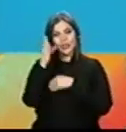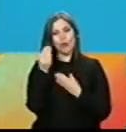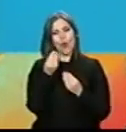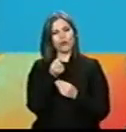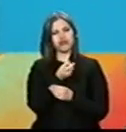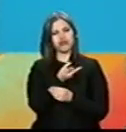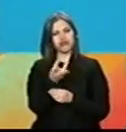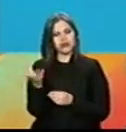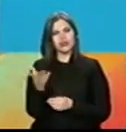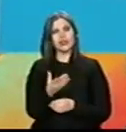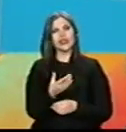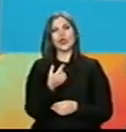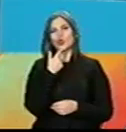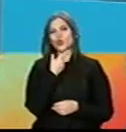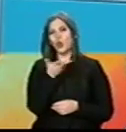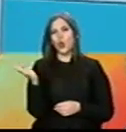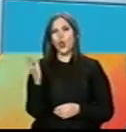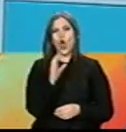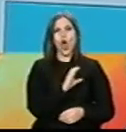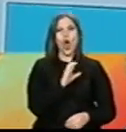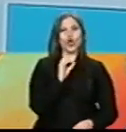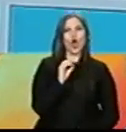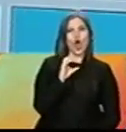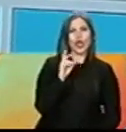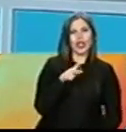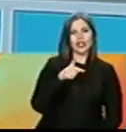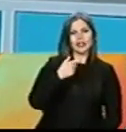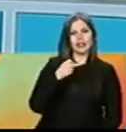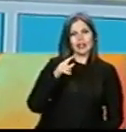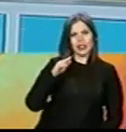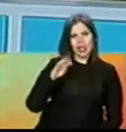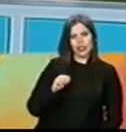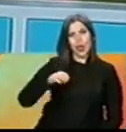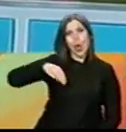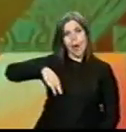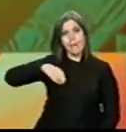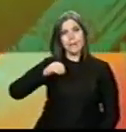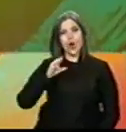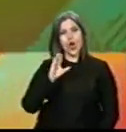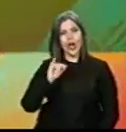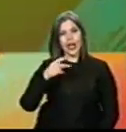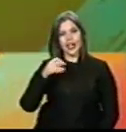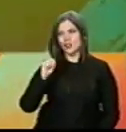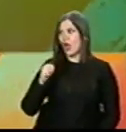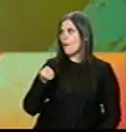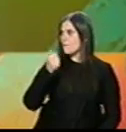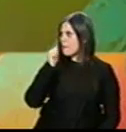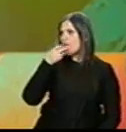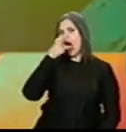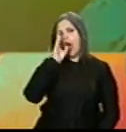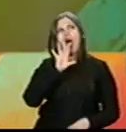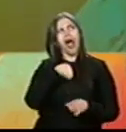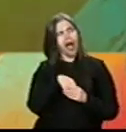Muitas. Coquetel de morritos, tudo. Morrito? Olha que morrito é um dos meus preferidos. Morritos alcoólicos.